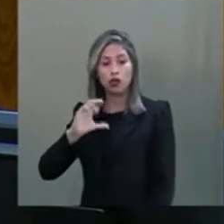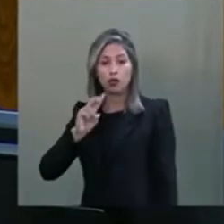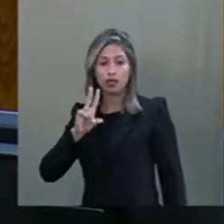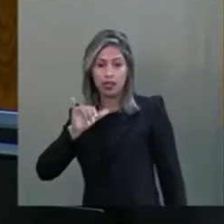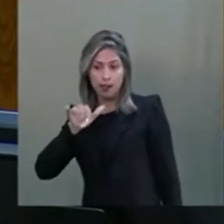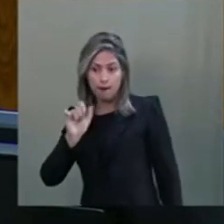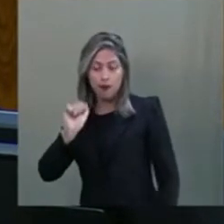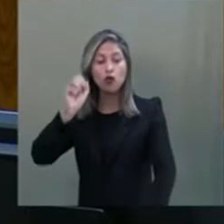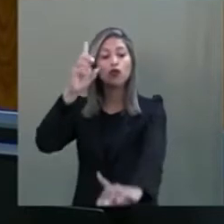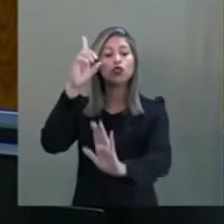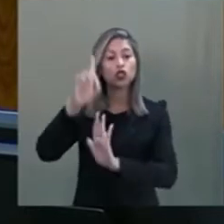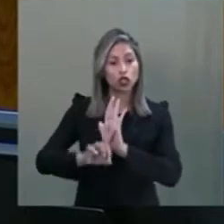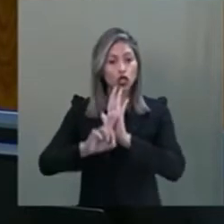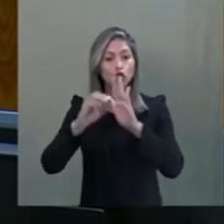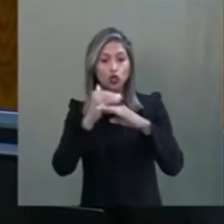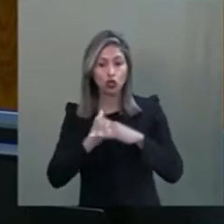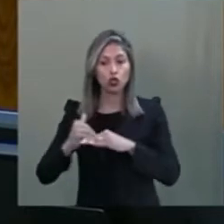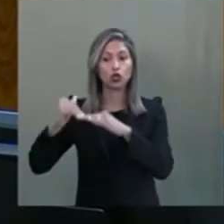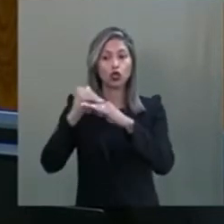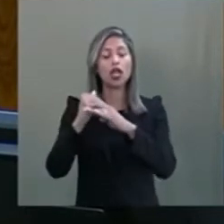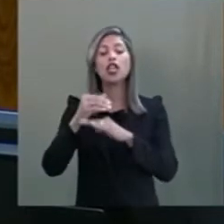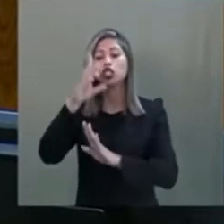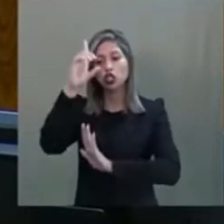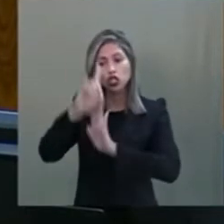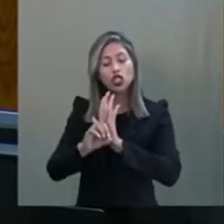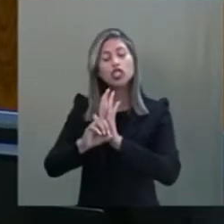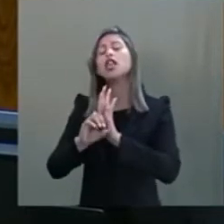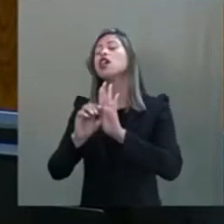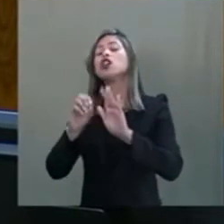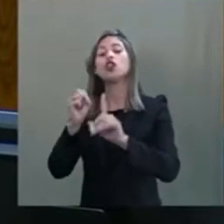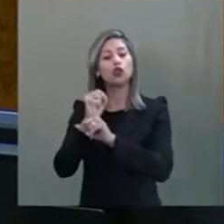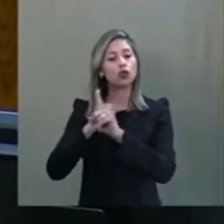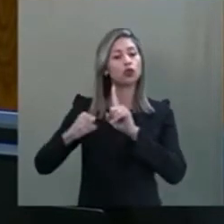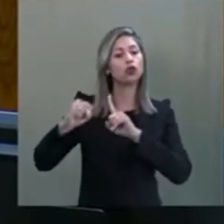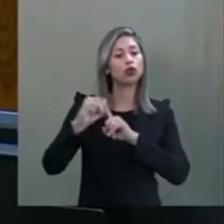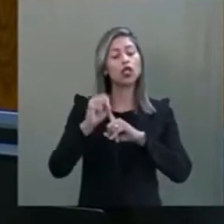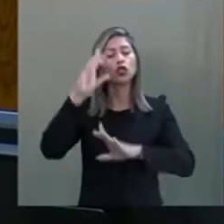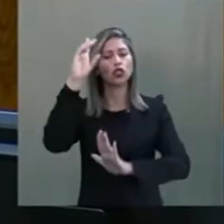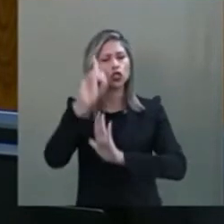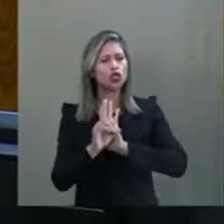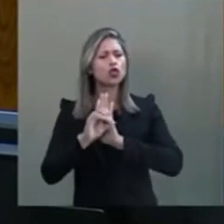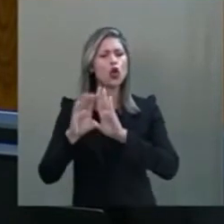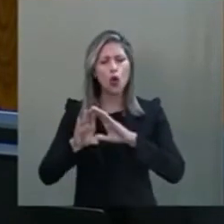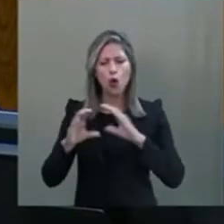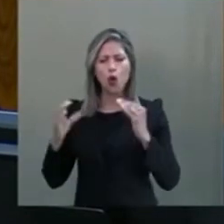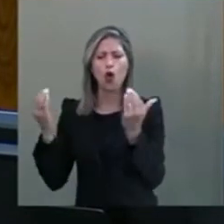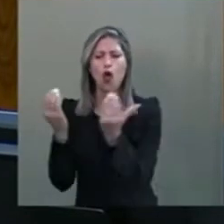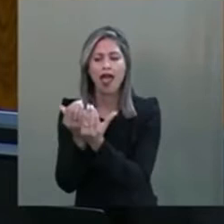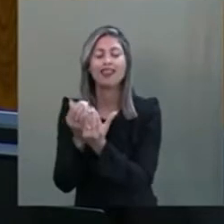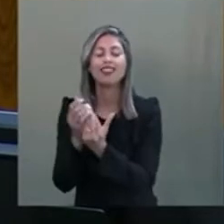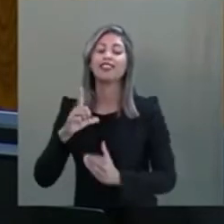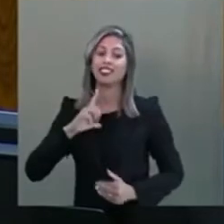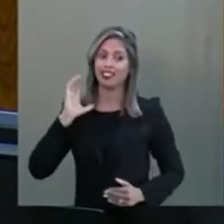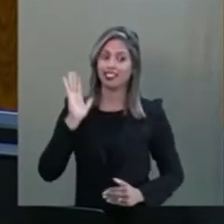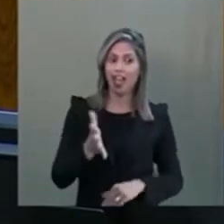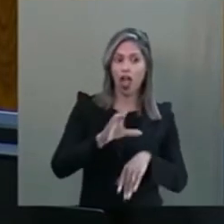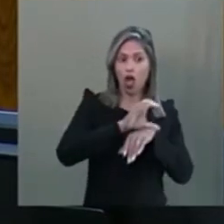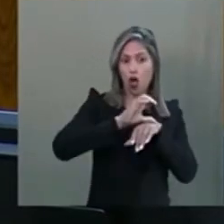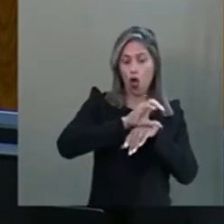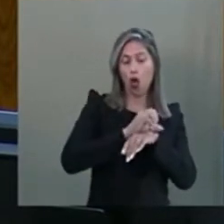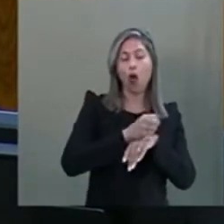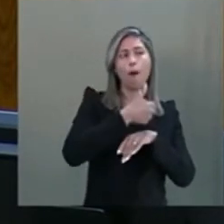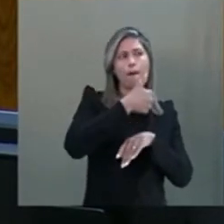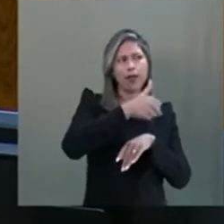direitos sociais, direitos coletivos, culminando com a Constituição de